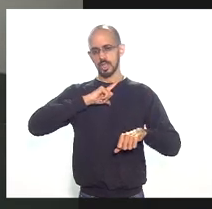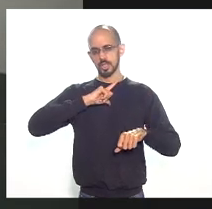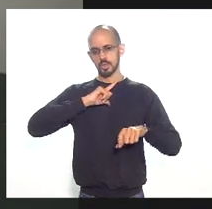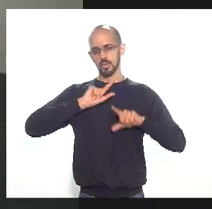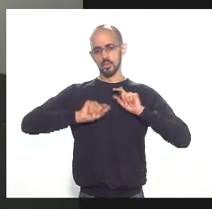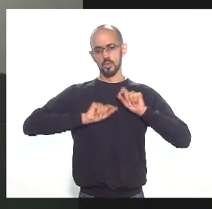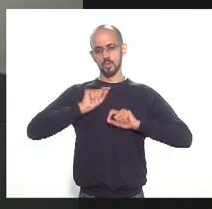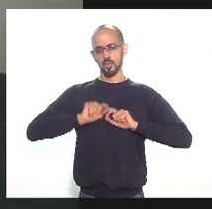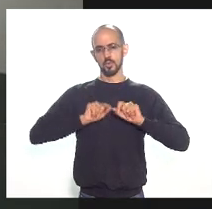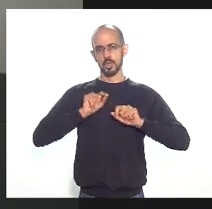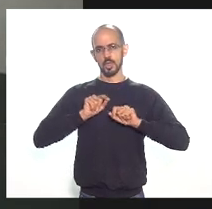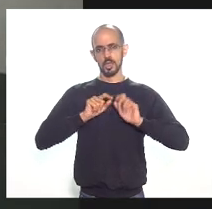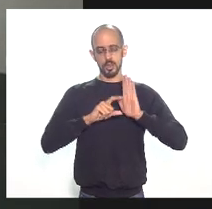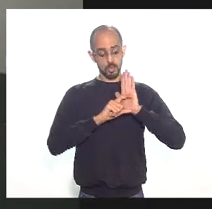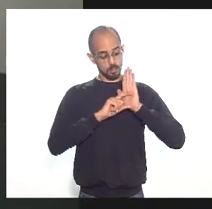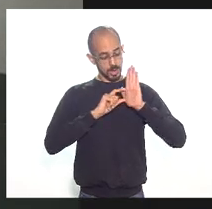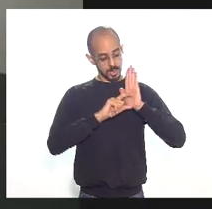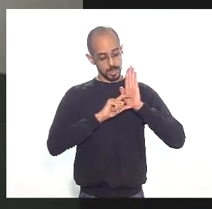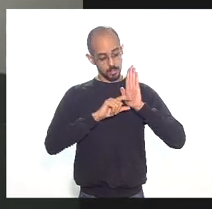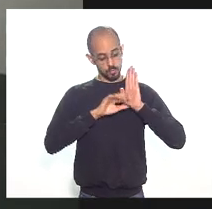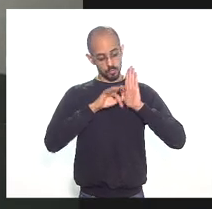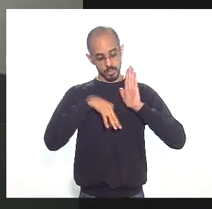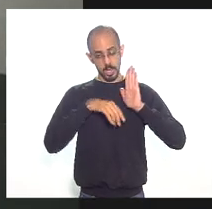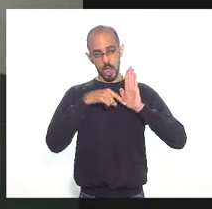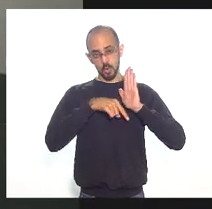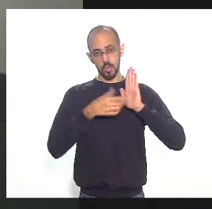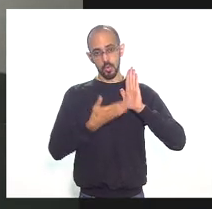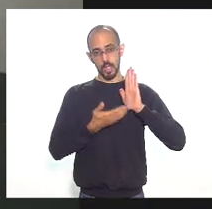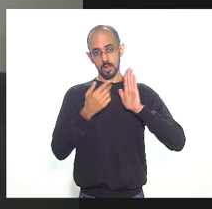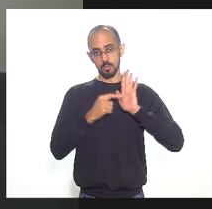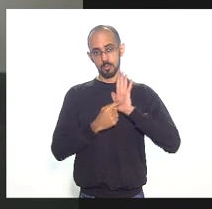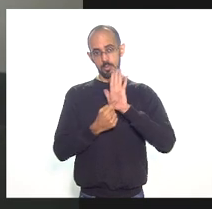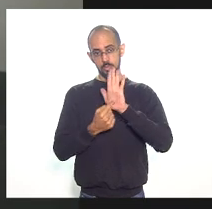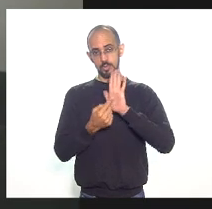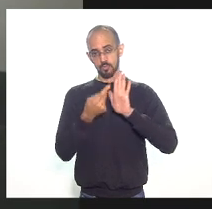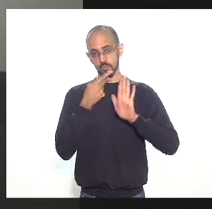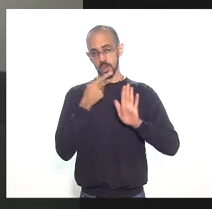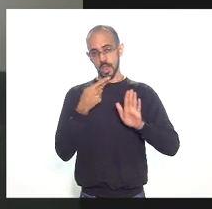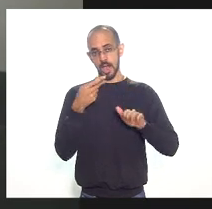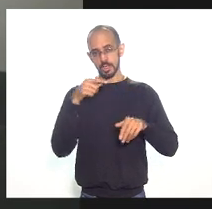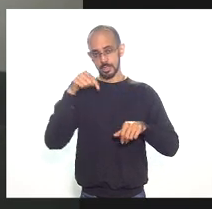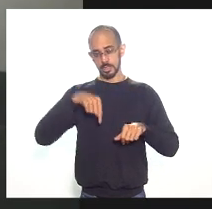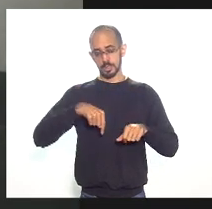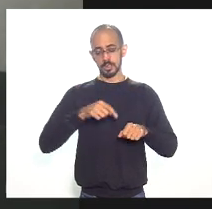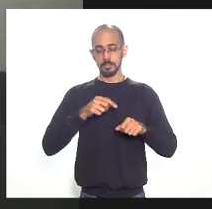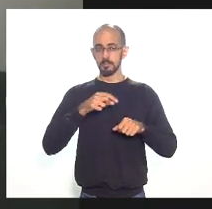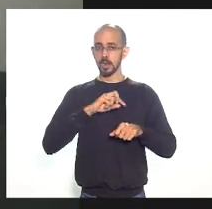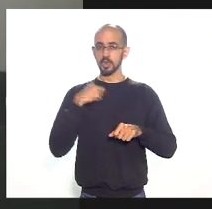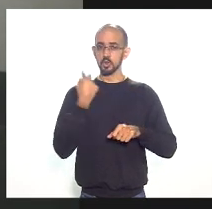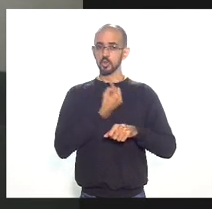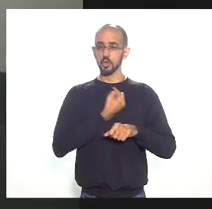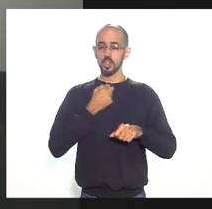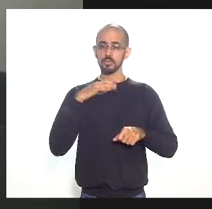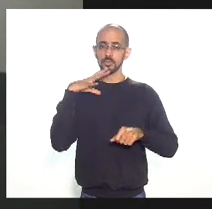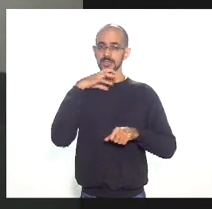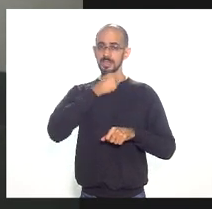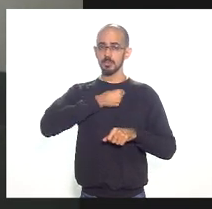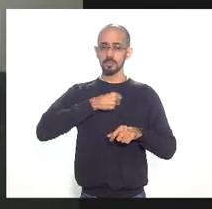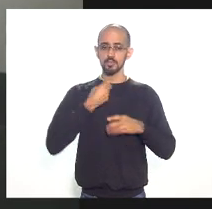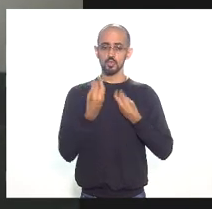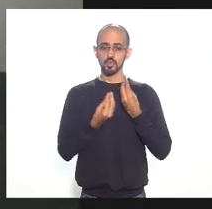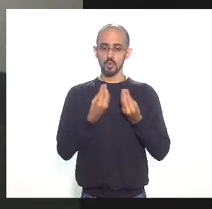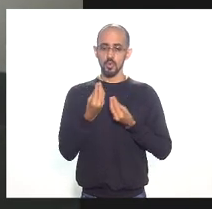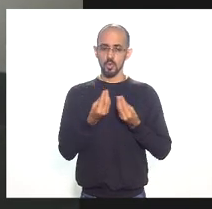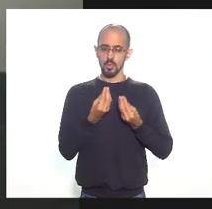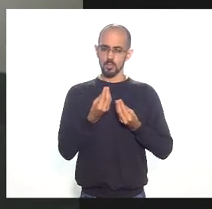no último parágrafo e eu gostaria de destacar para que todos nós pudéssemos perceber o assinte ao